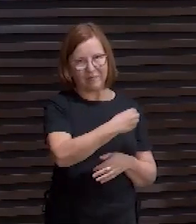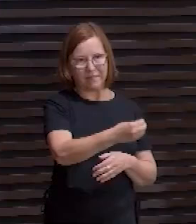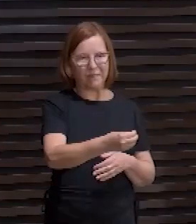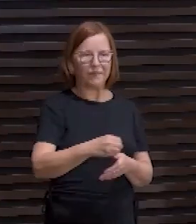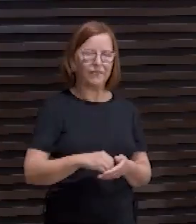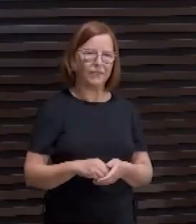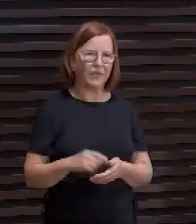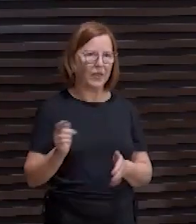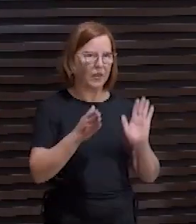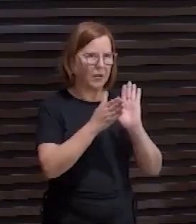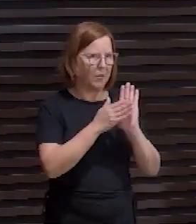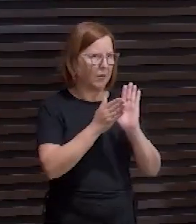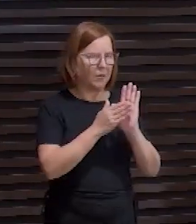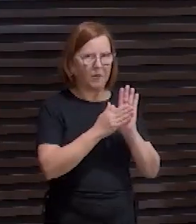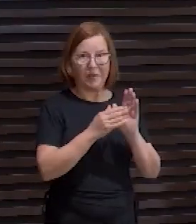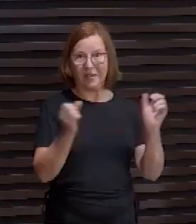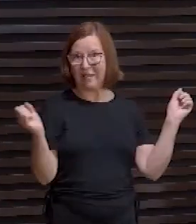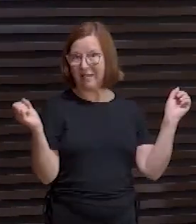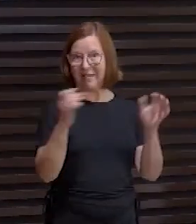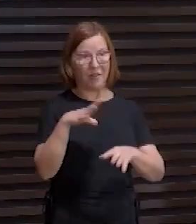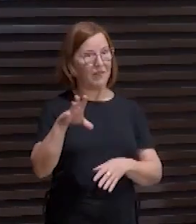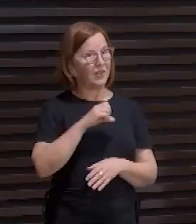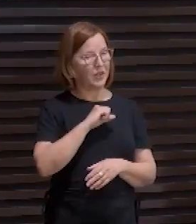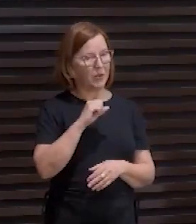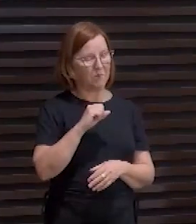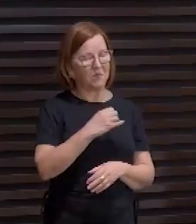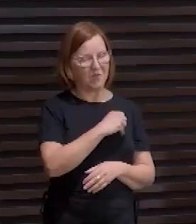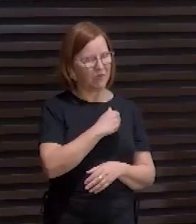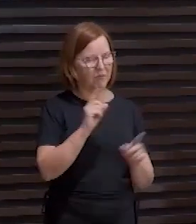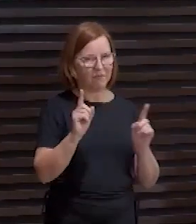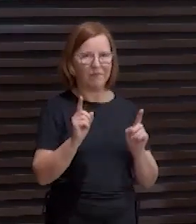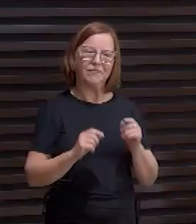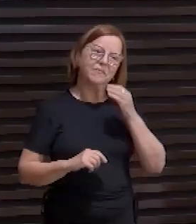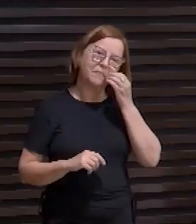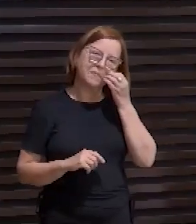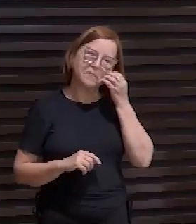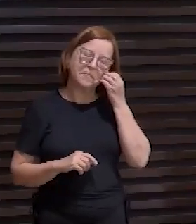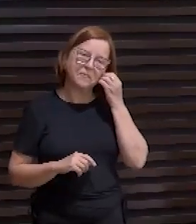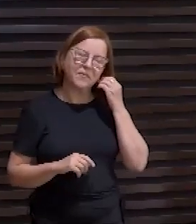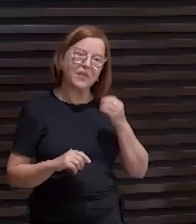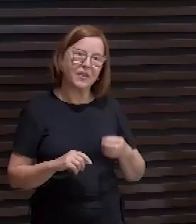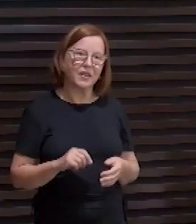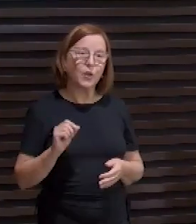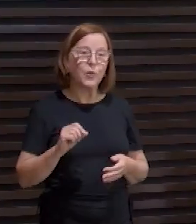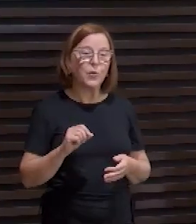Não era uma proposta revolucionária de amor aqui do apóstolo João. Não era. Então, o que era este novo mandamento que João